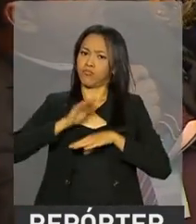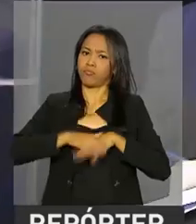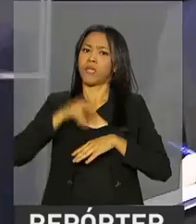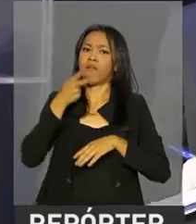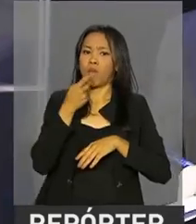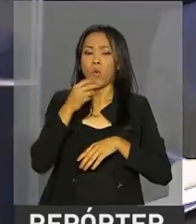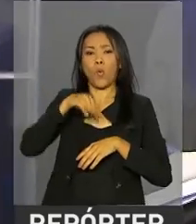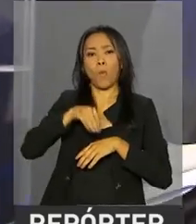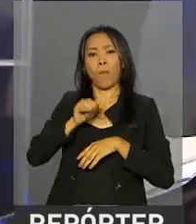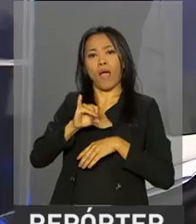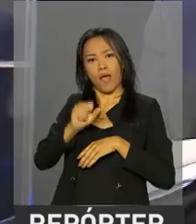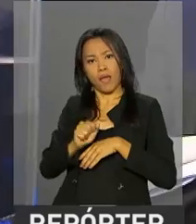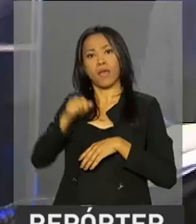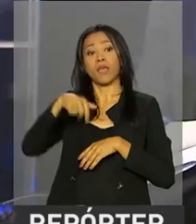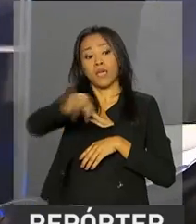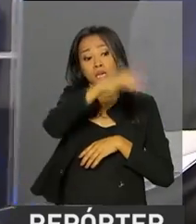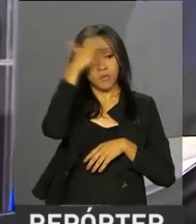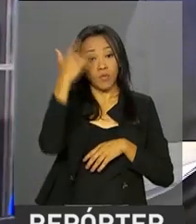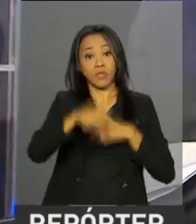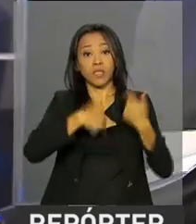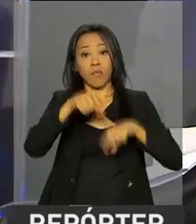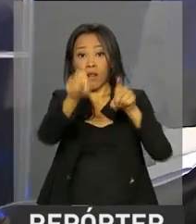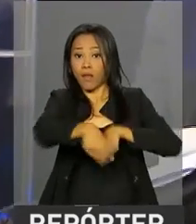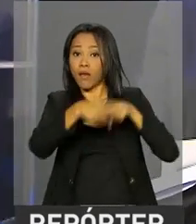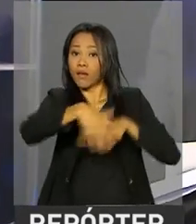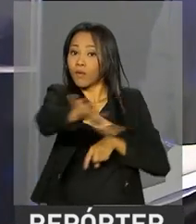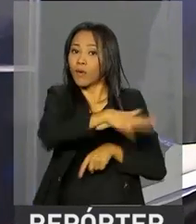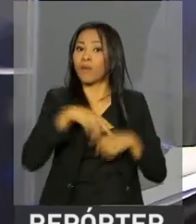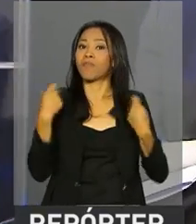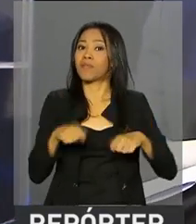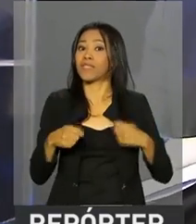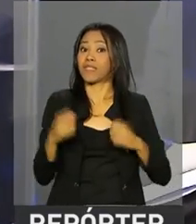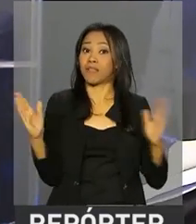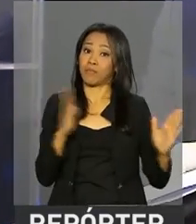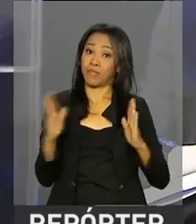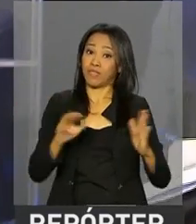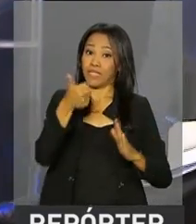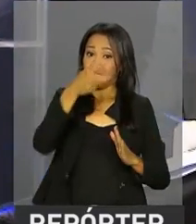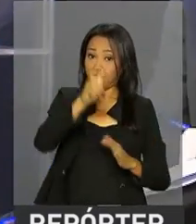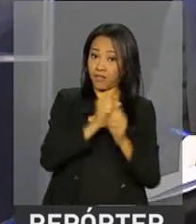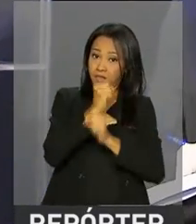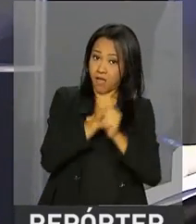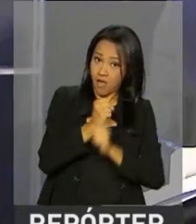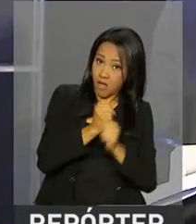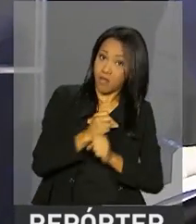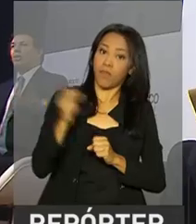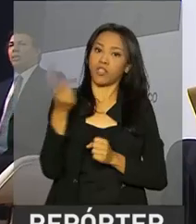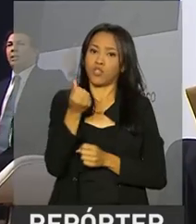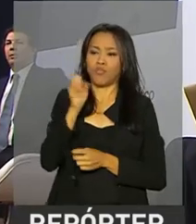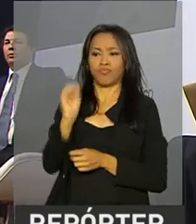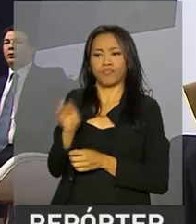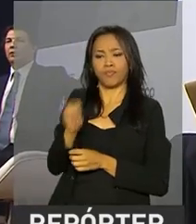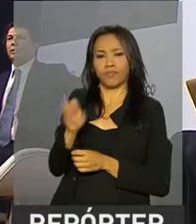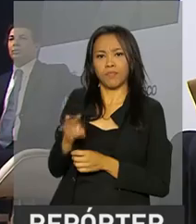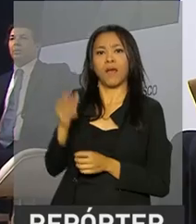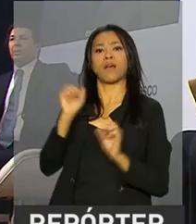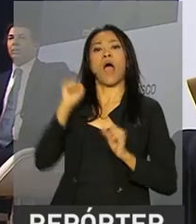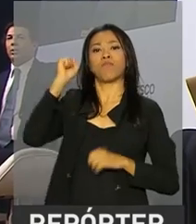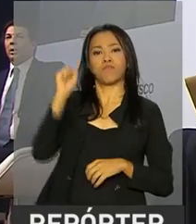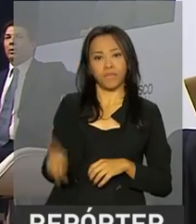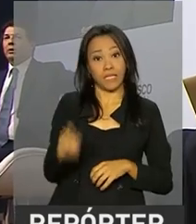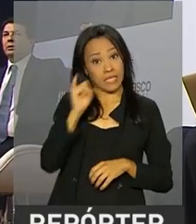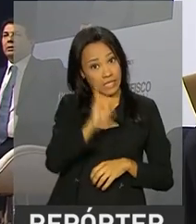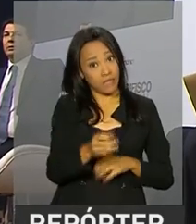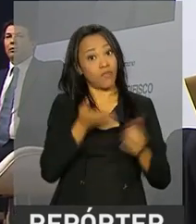Maia afirmou que os trabalhadores rurais que vão precisar de 15 anos de contribuição para se aposentar caso a reforma seja